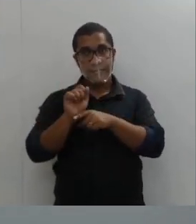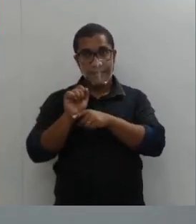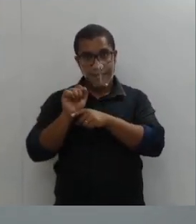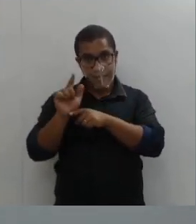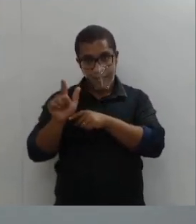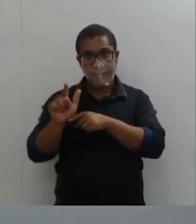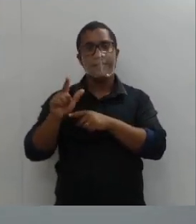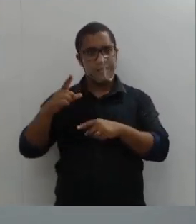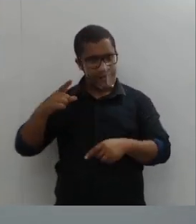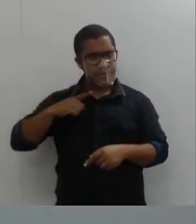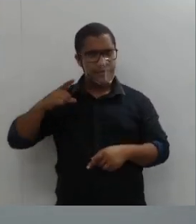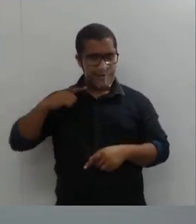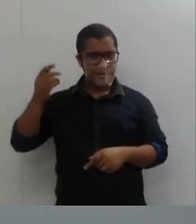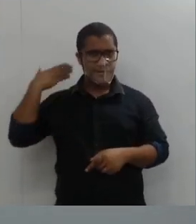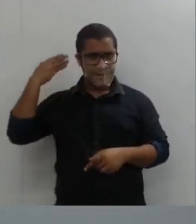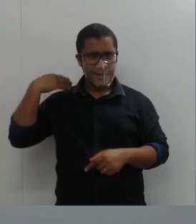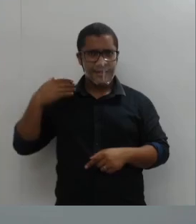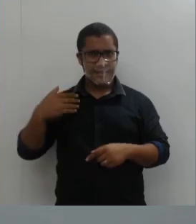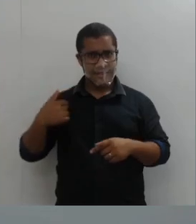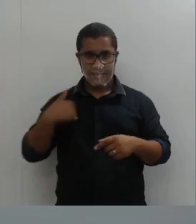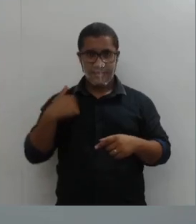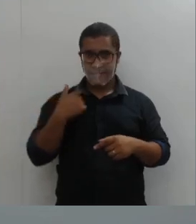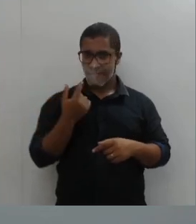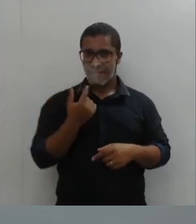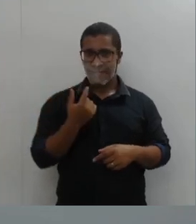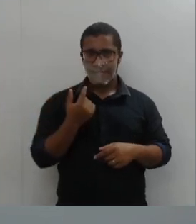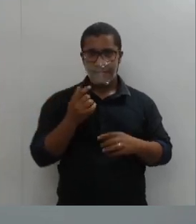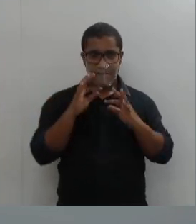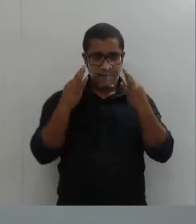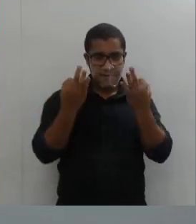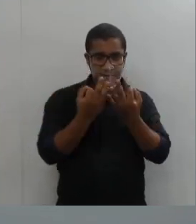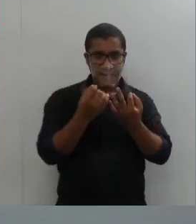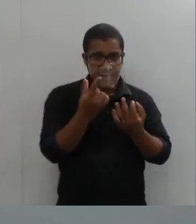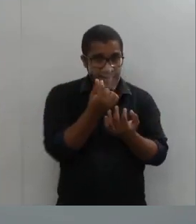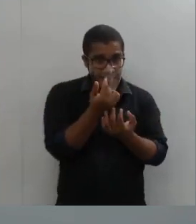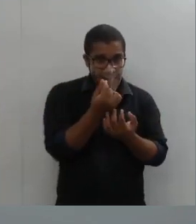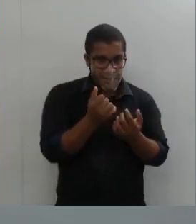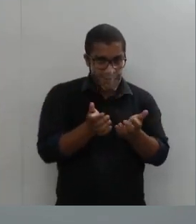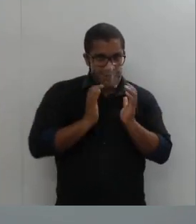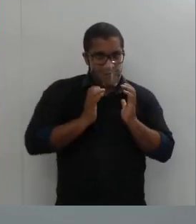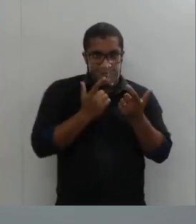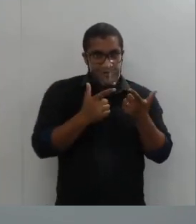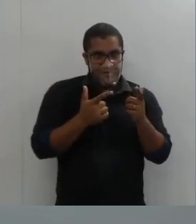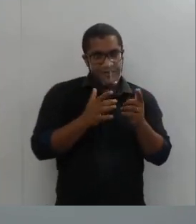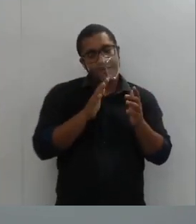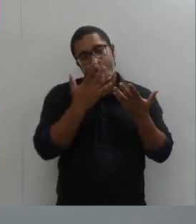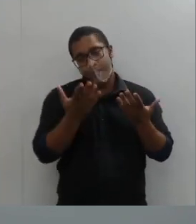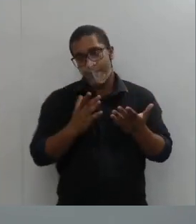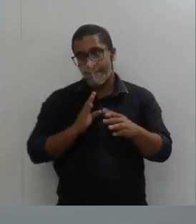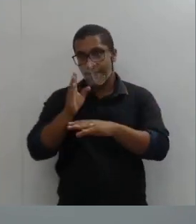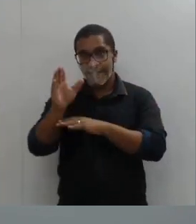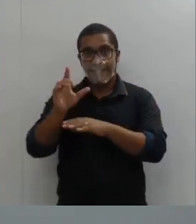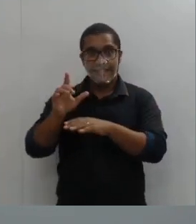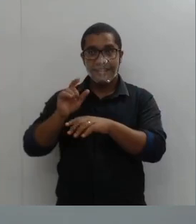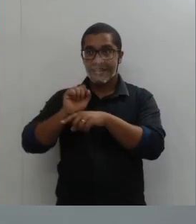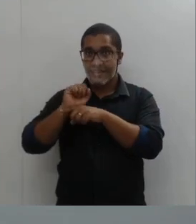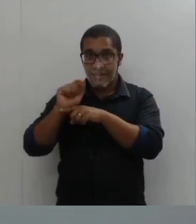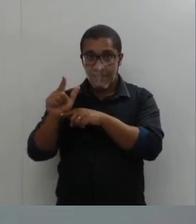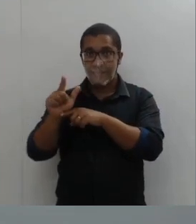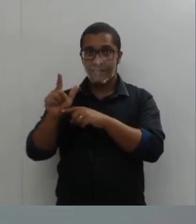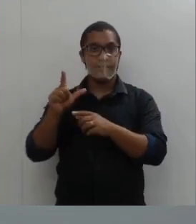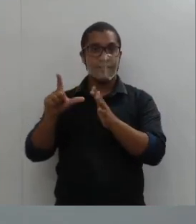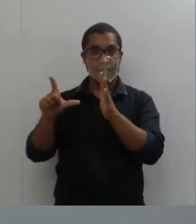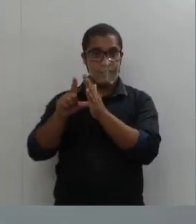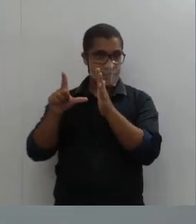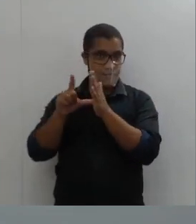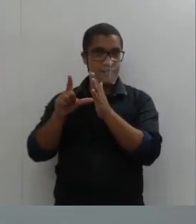né? Que acontecia muito isso. Eu, como não tinha, minha família não tinha muito dinheiro quando era pequena, a gente ia numa locadora, que era uma loja específica